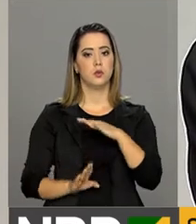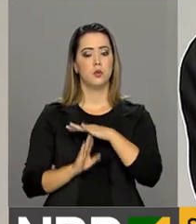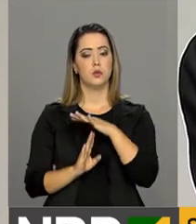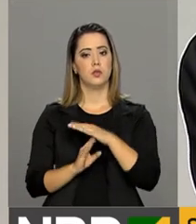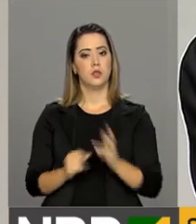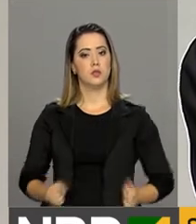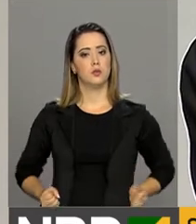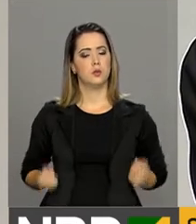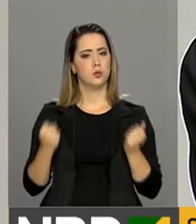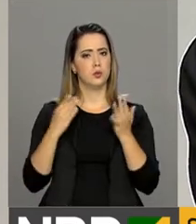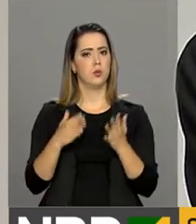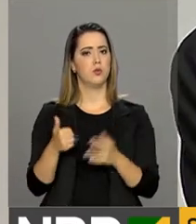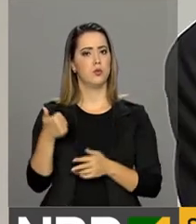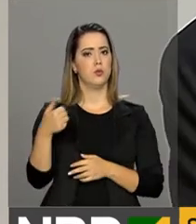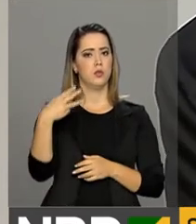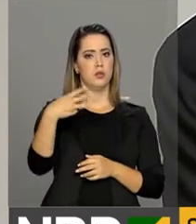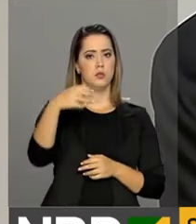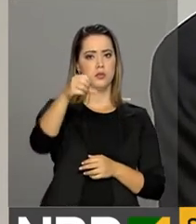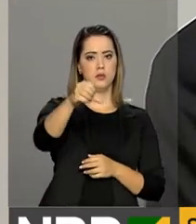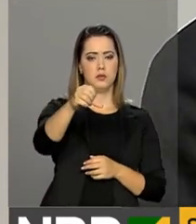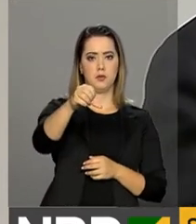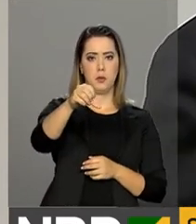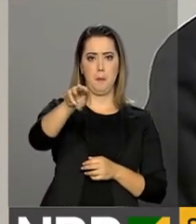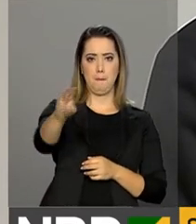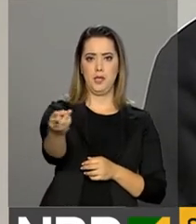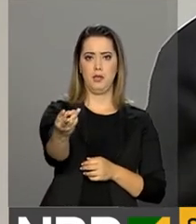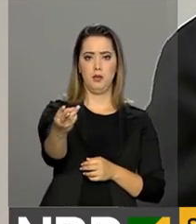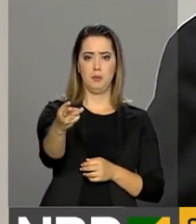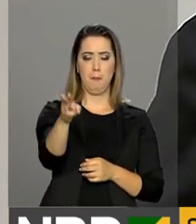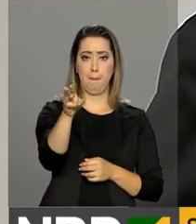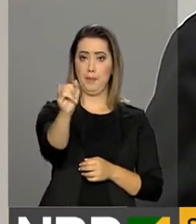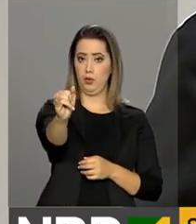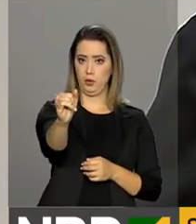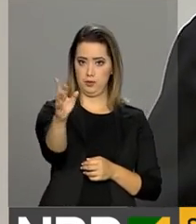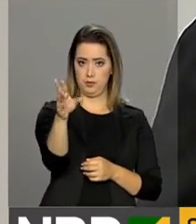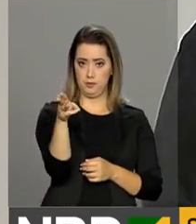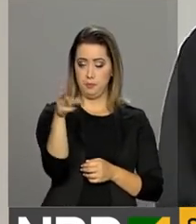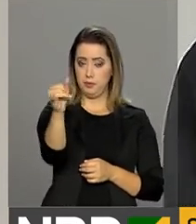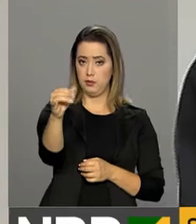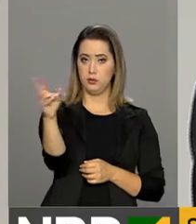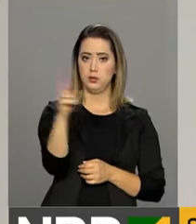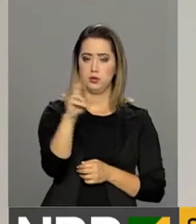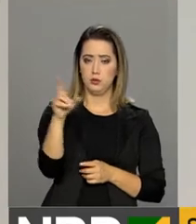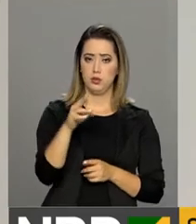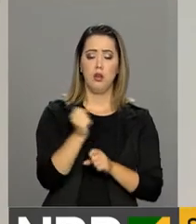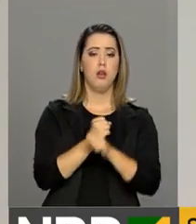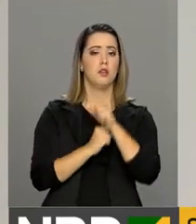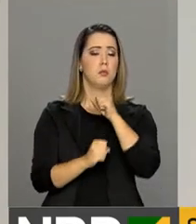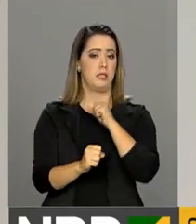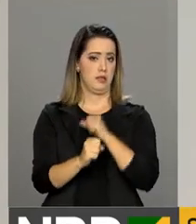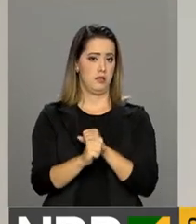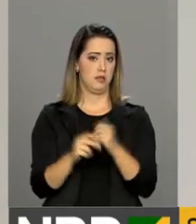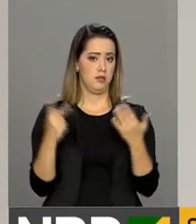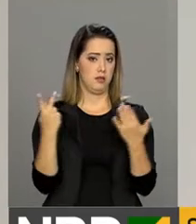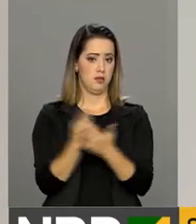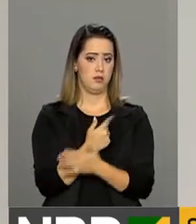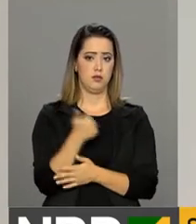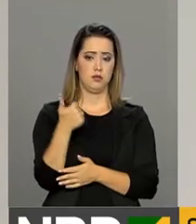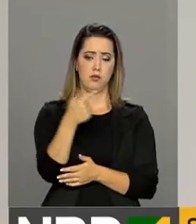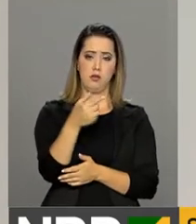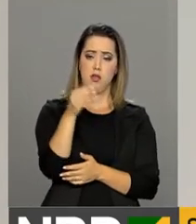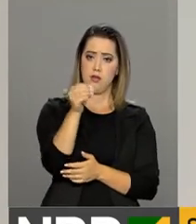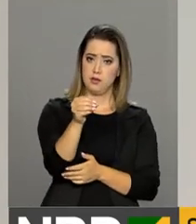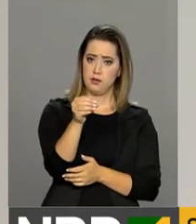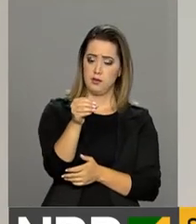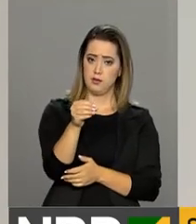de 139 mil milhões bilhões de reais no ano passado foi de 170